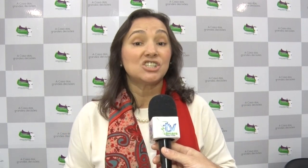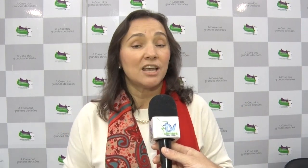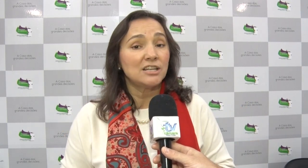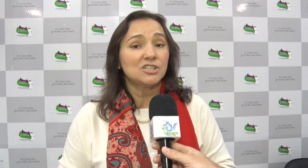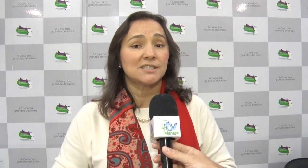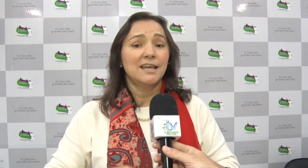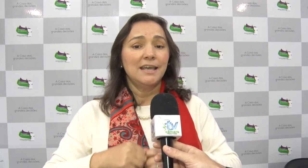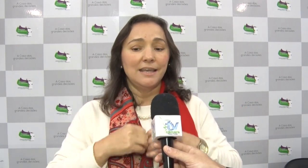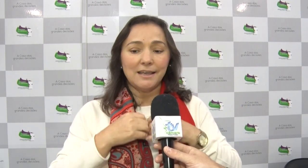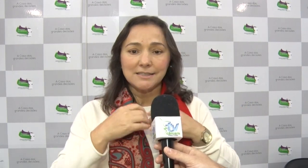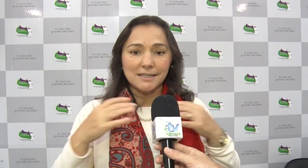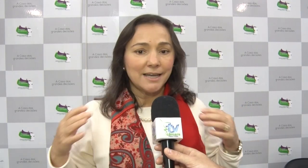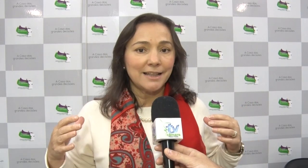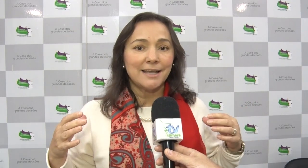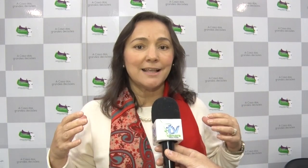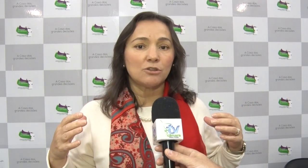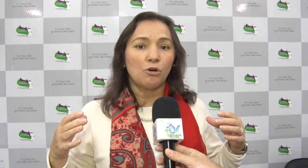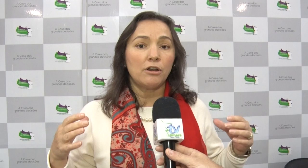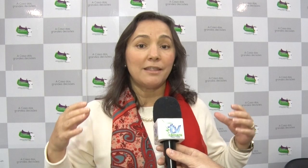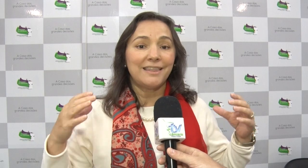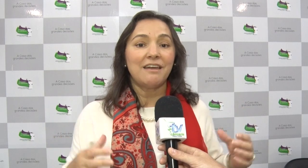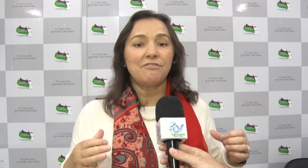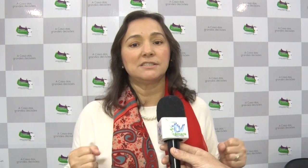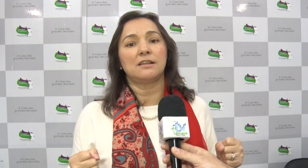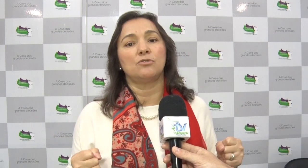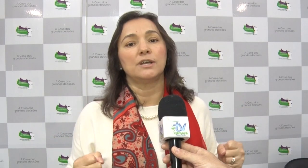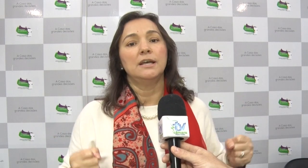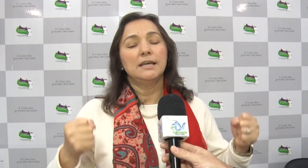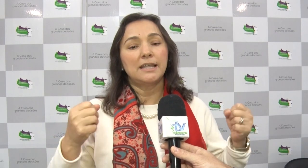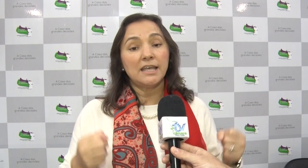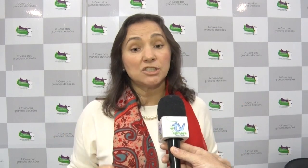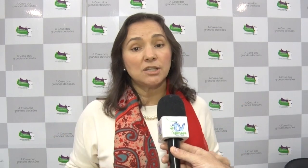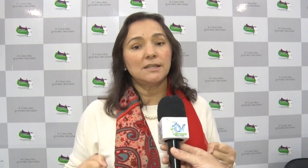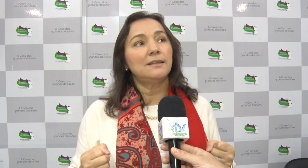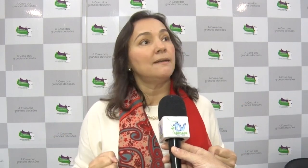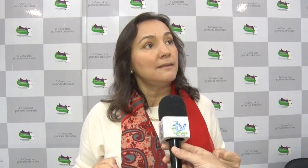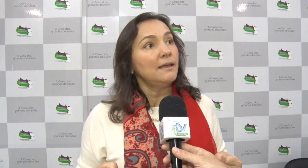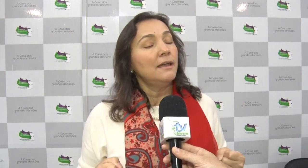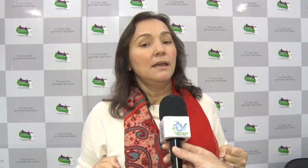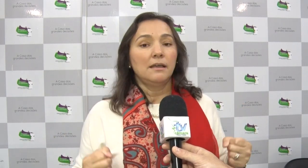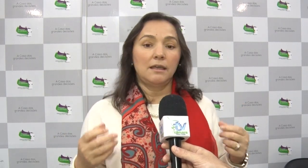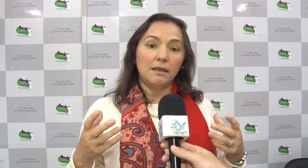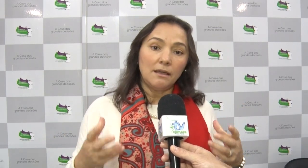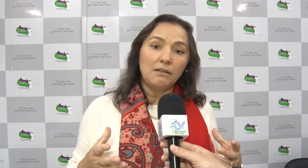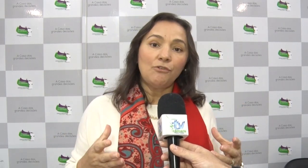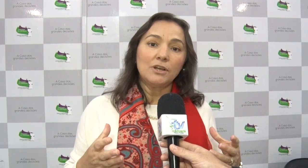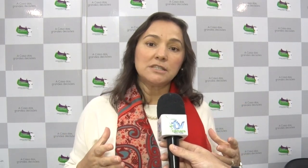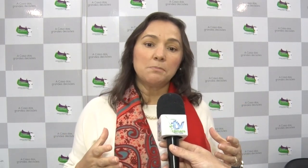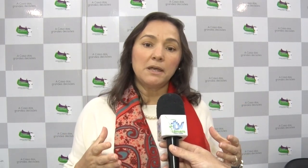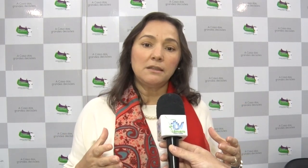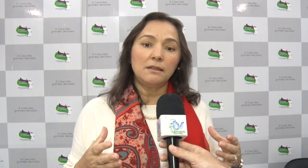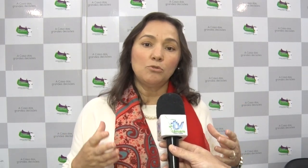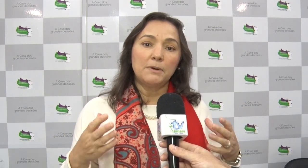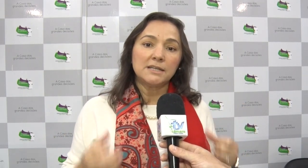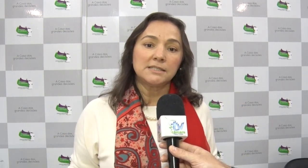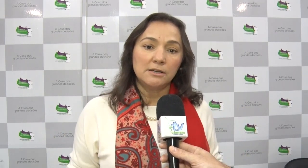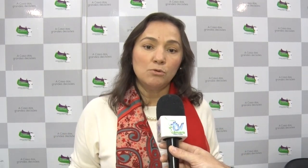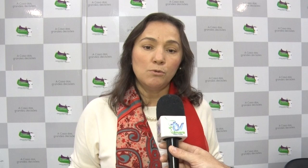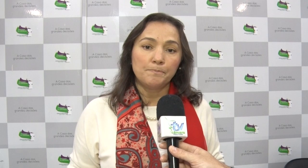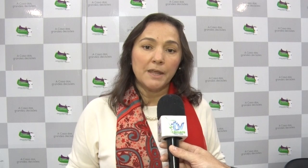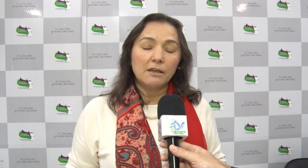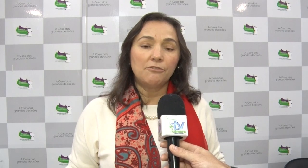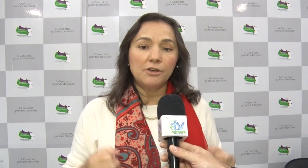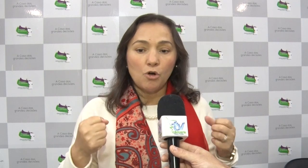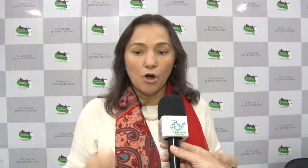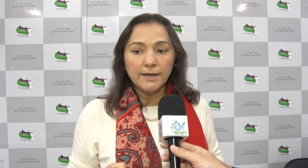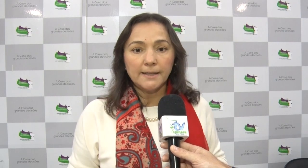possíveis enchentes, e assim aquele relatório é devastador. E daí a gente entende que, infelizmente, no